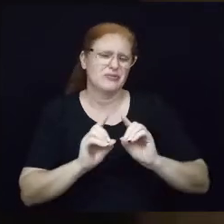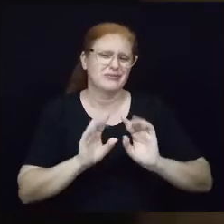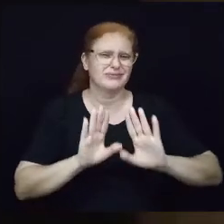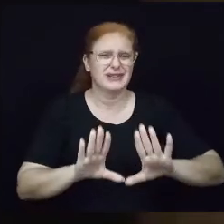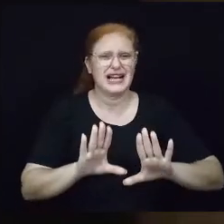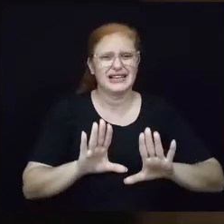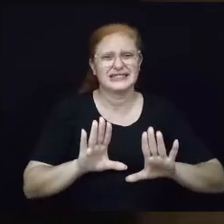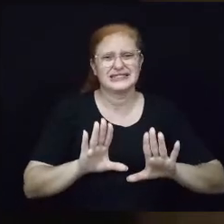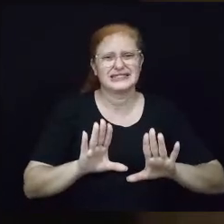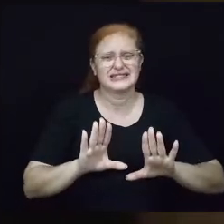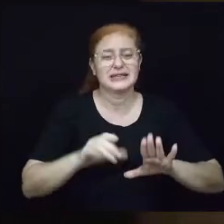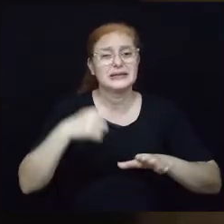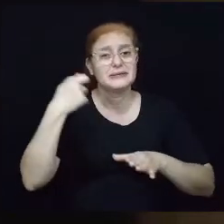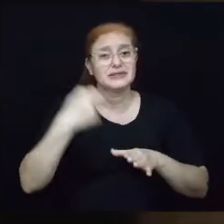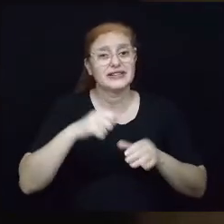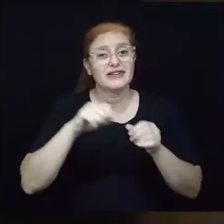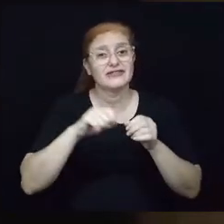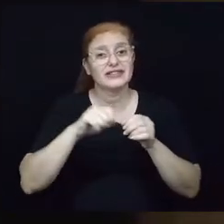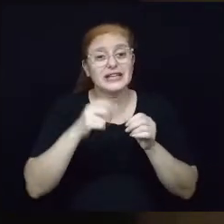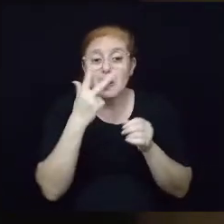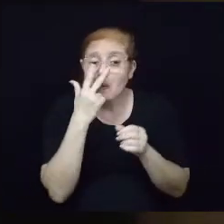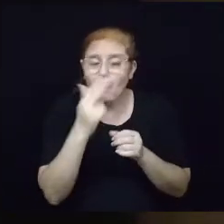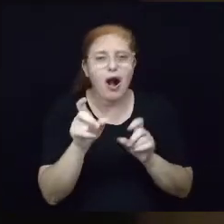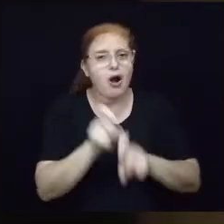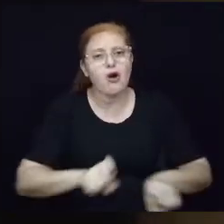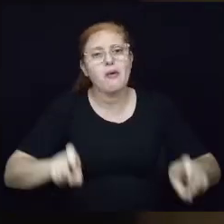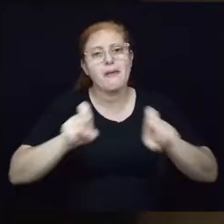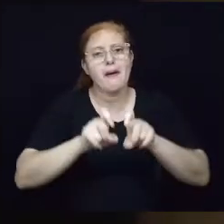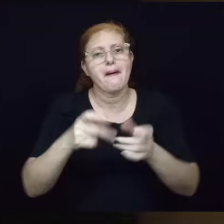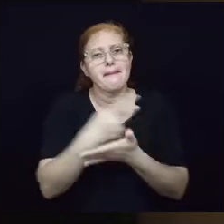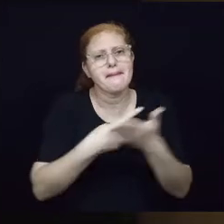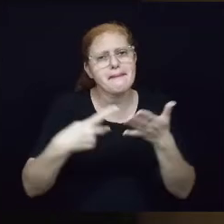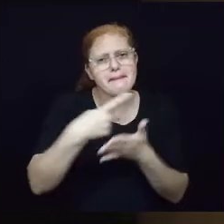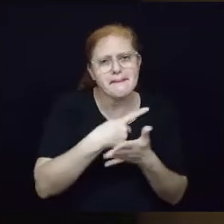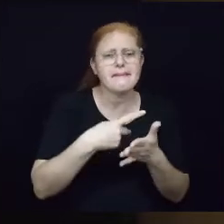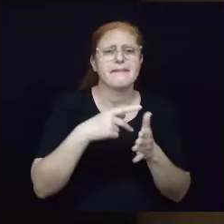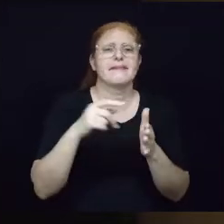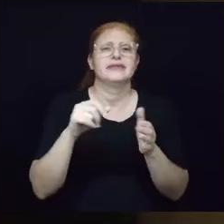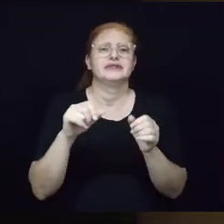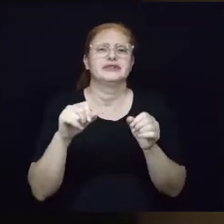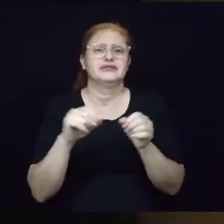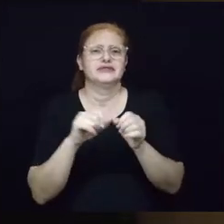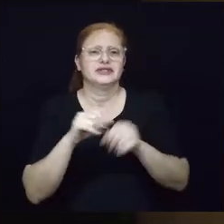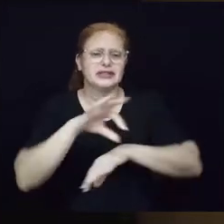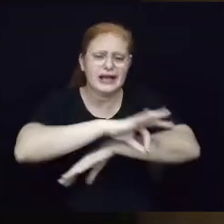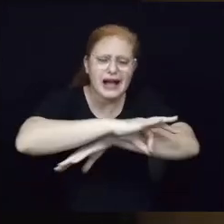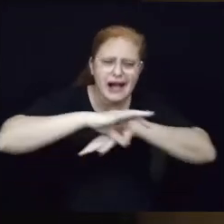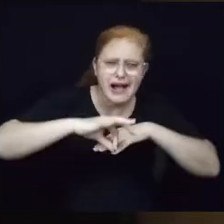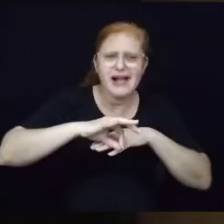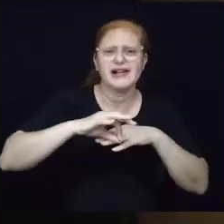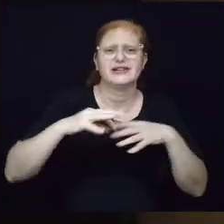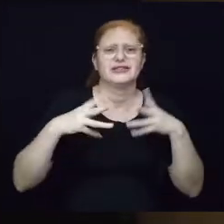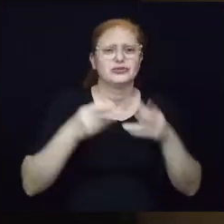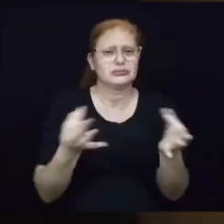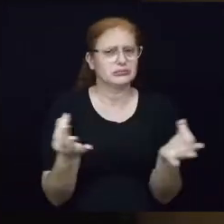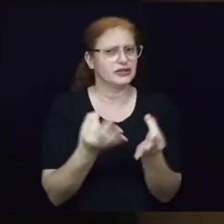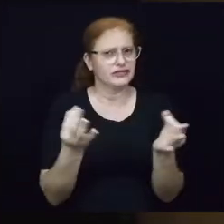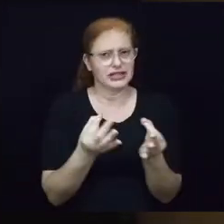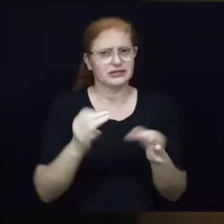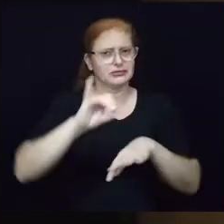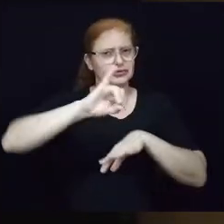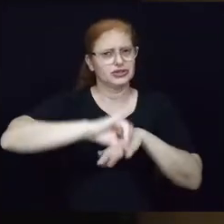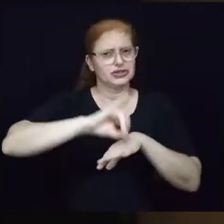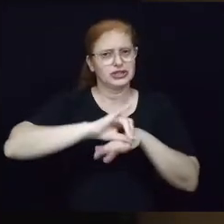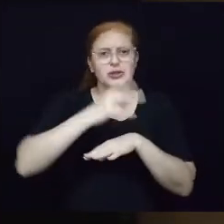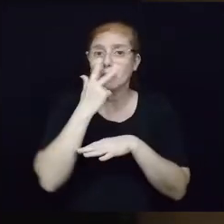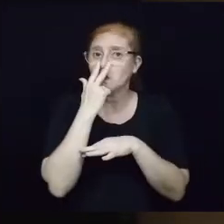tal, mas era assim, tal e qual eu modelava no computador. Então, eu usava paquímetro, usava um monte de régua, esquadro de precisão, e a peça